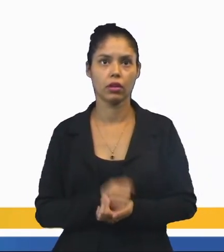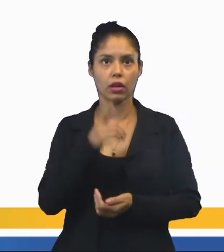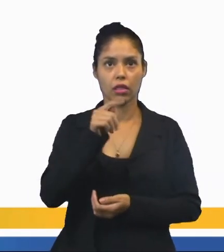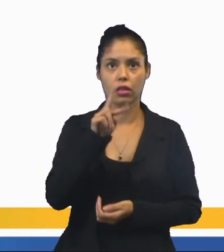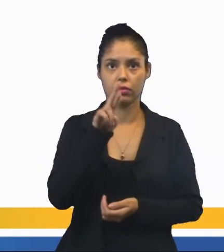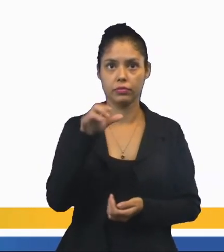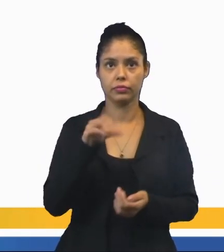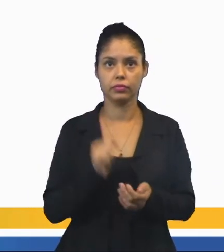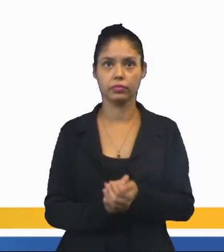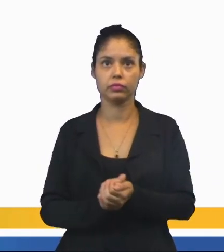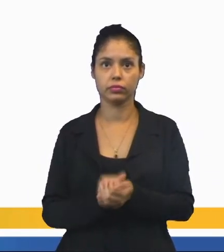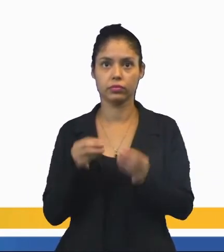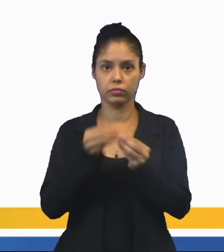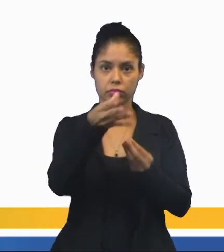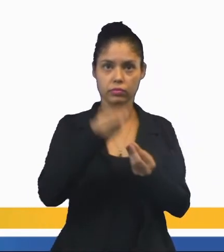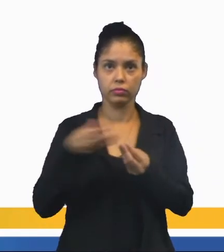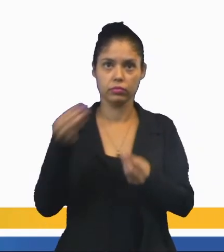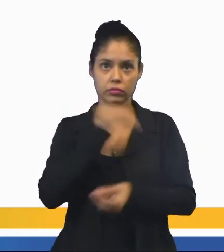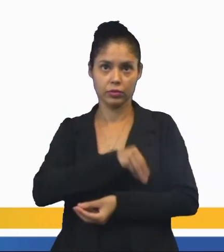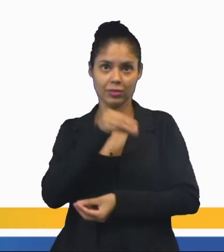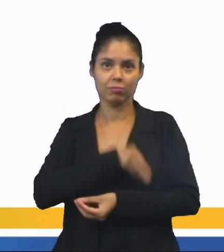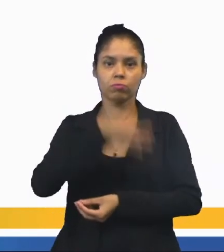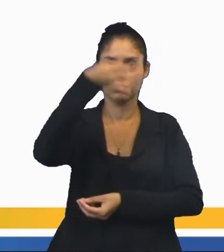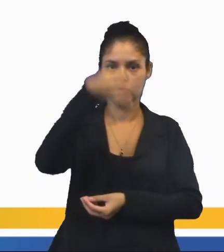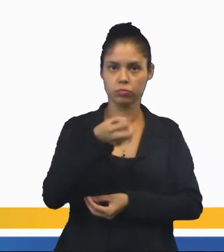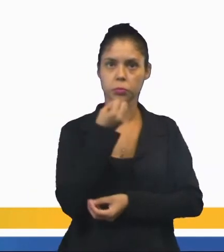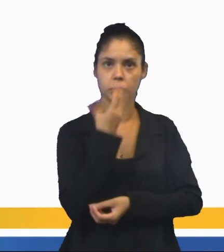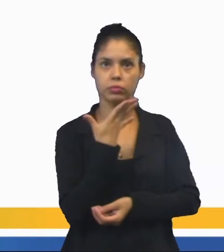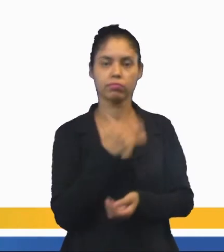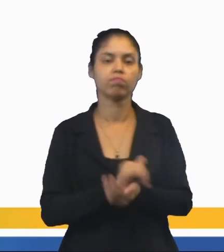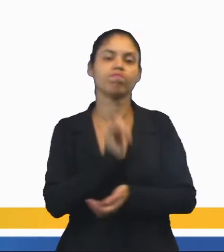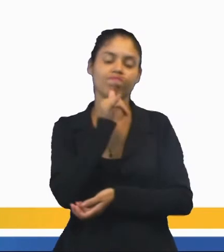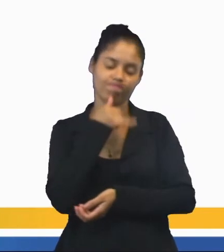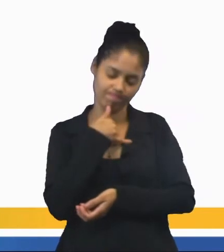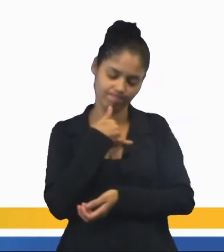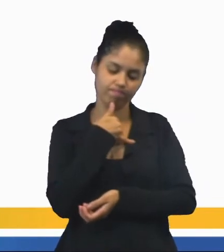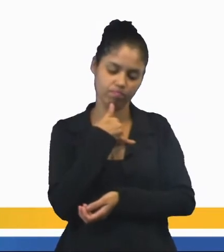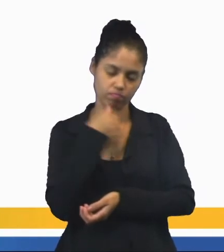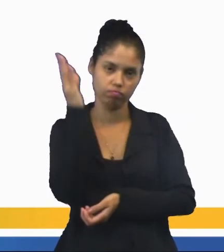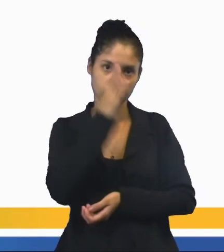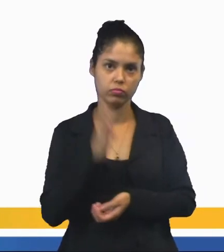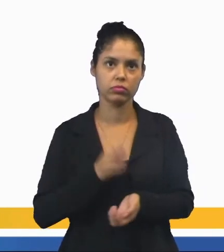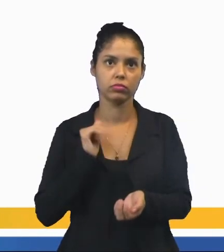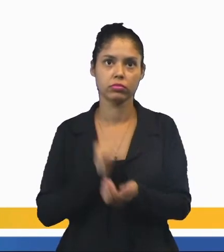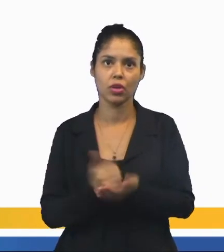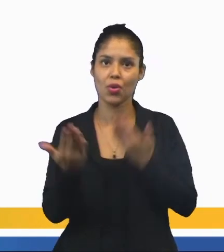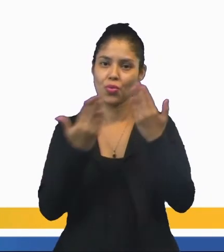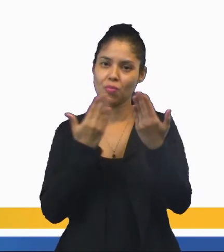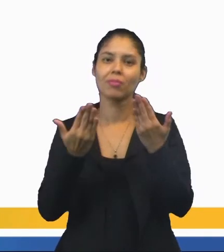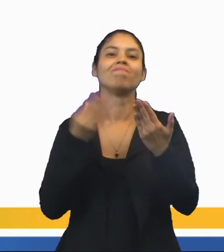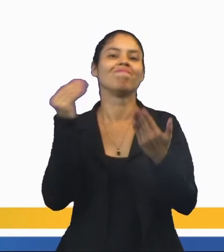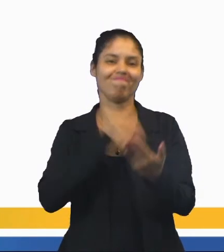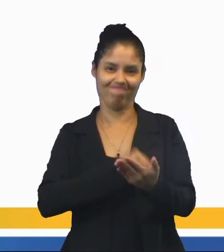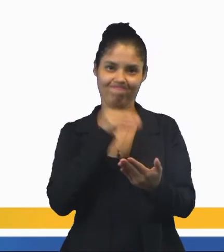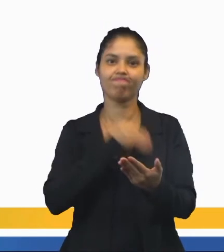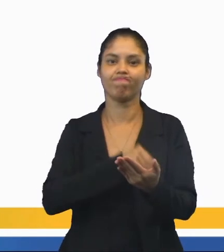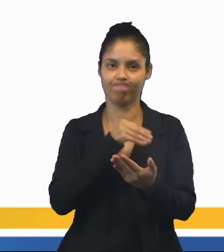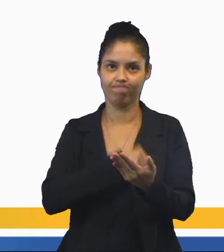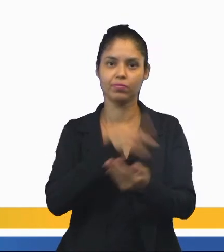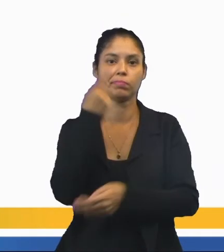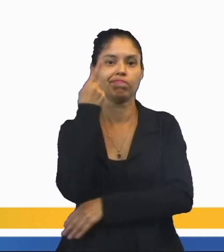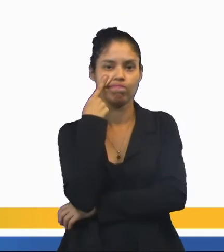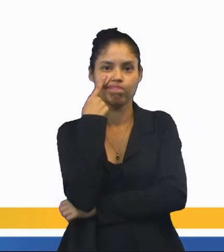justa distribuição de renda, salários dignos. Que tristeza isso no Brasil, não é? A gente faz uma comparação dos salários.